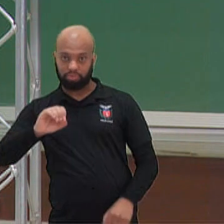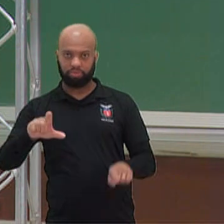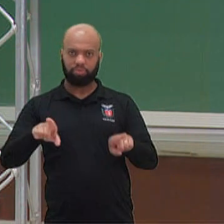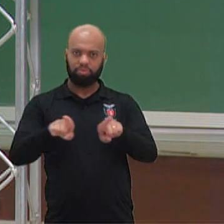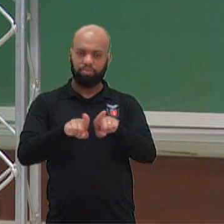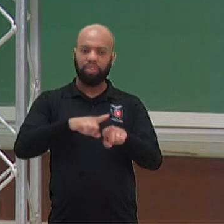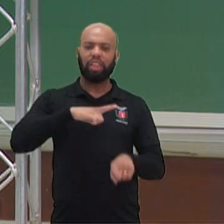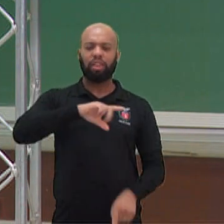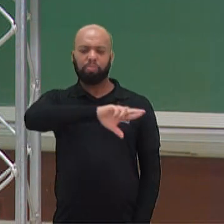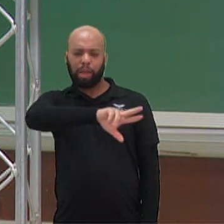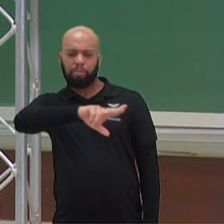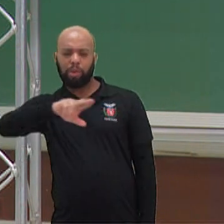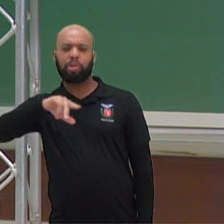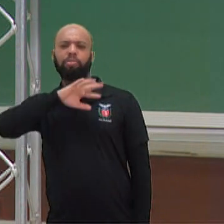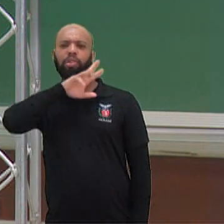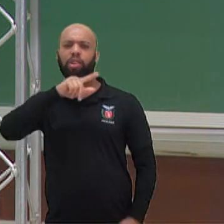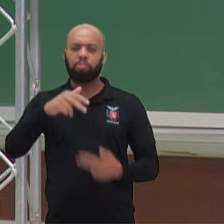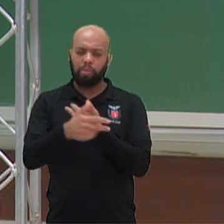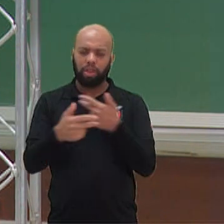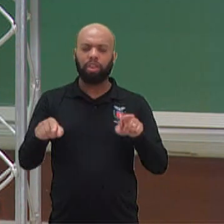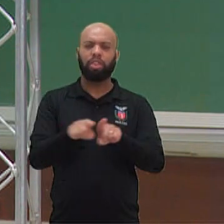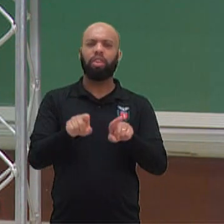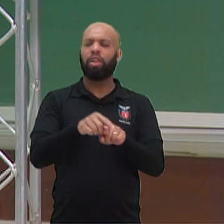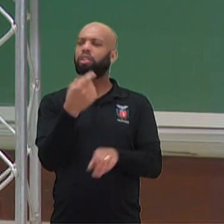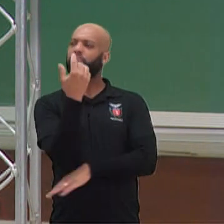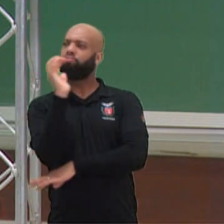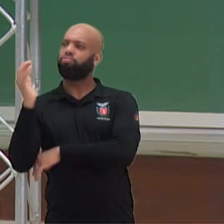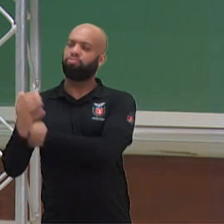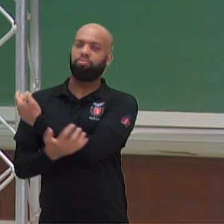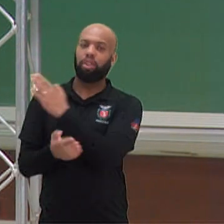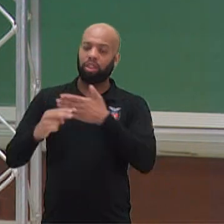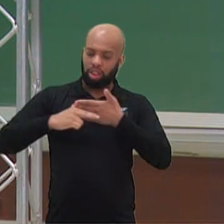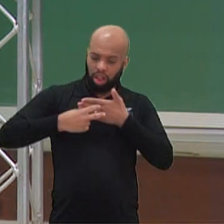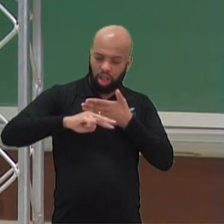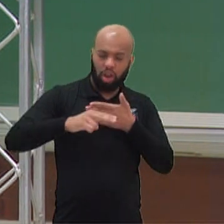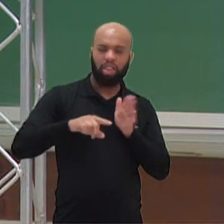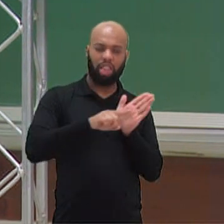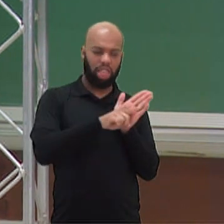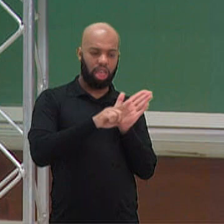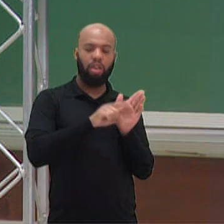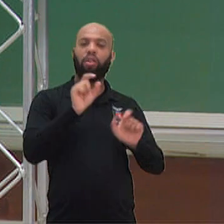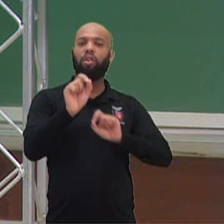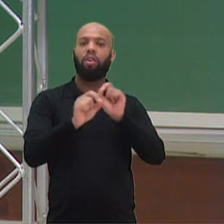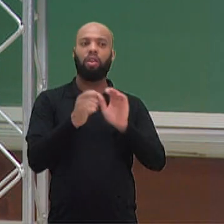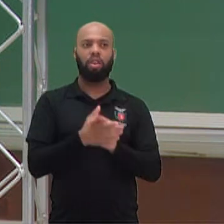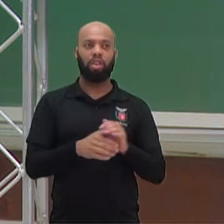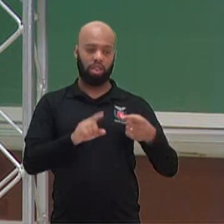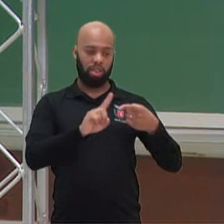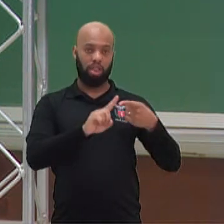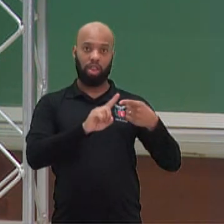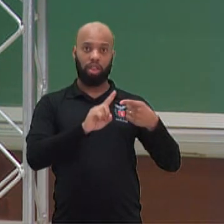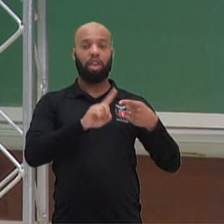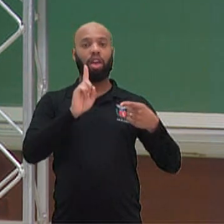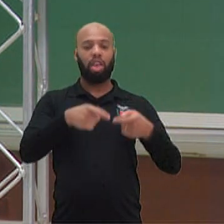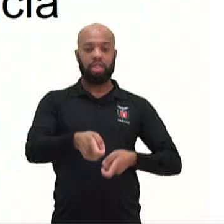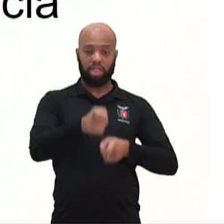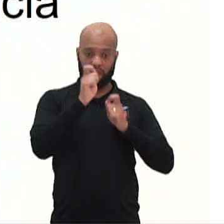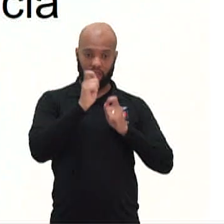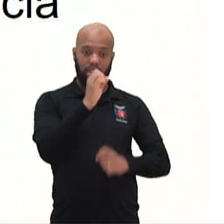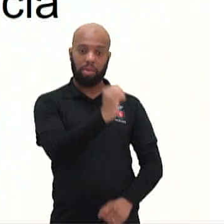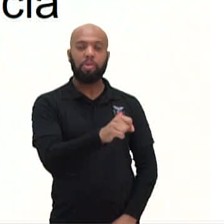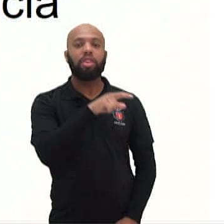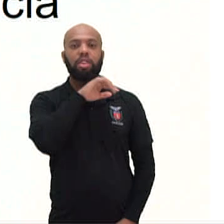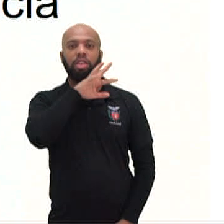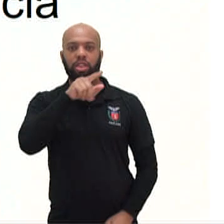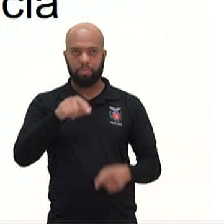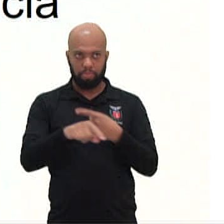de fauna e flora na região do Pantanal, ela tem como consequência negativa A, caça e pesca